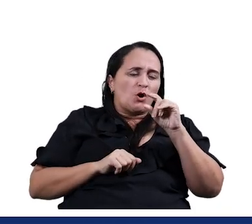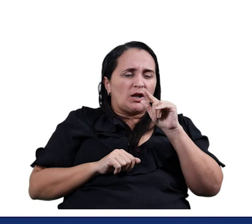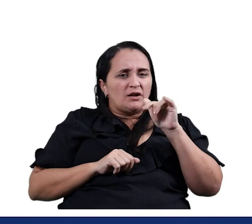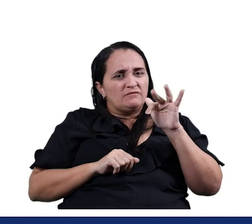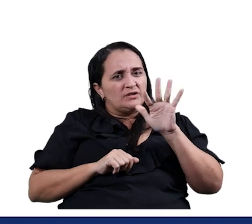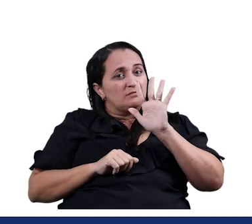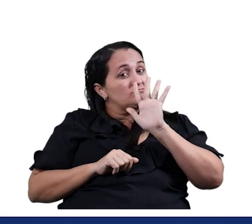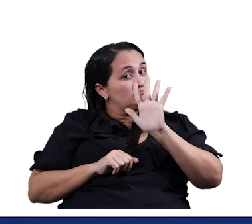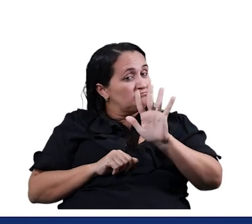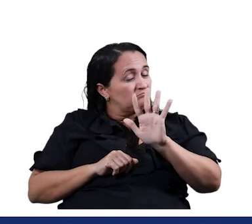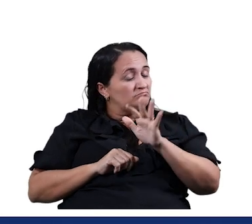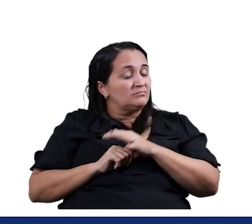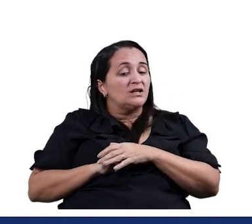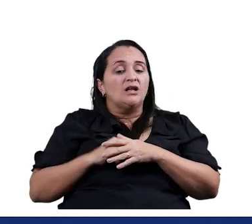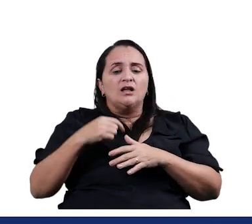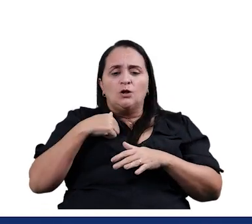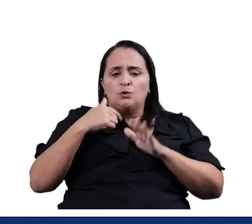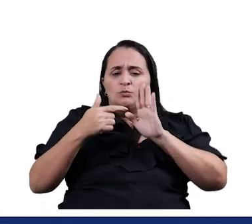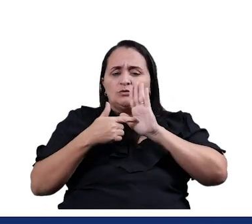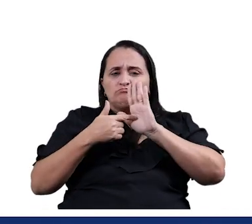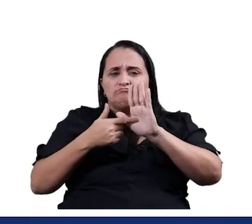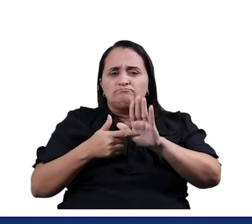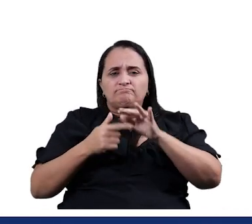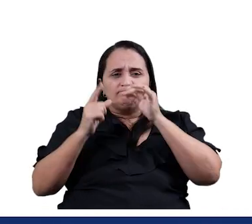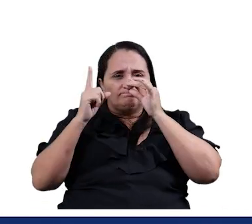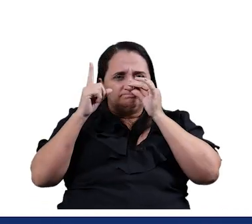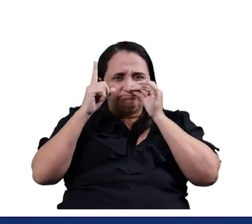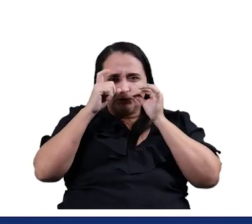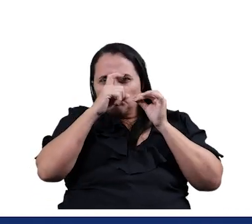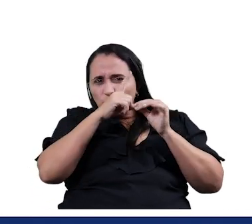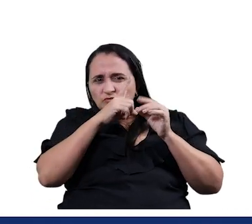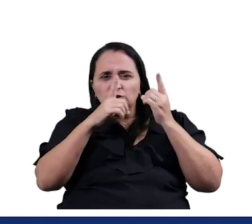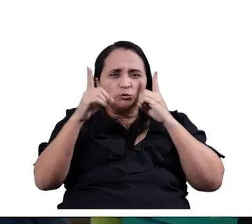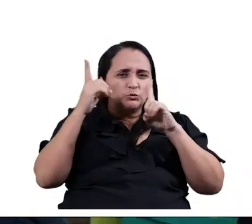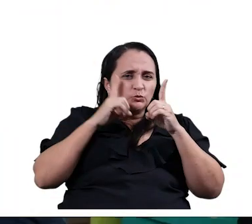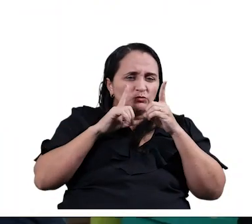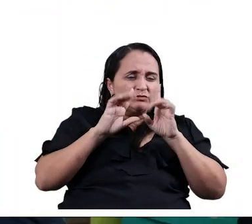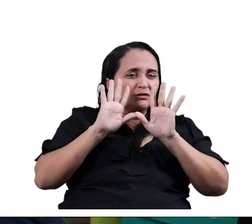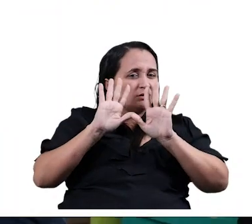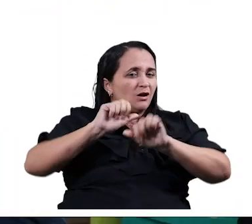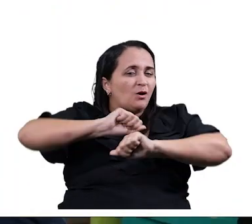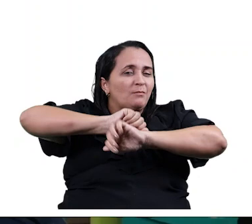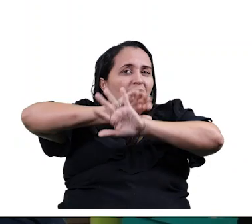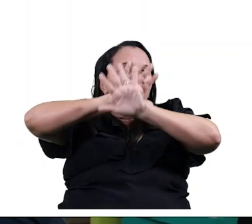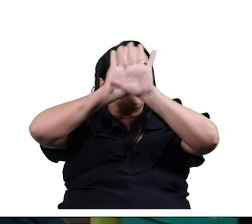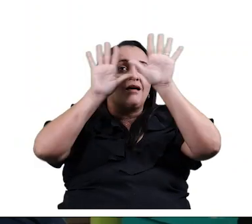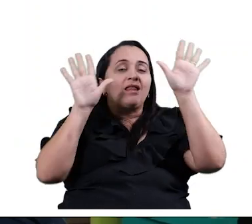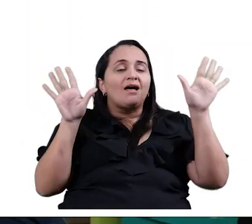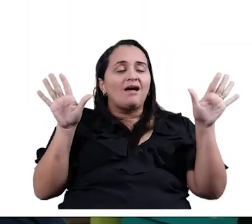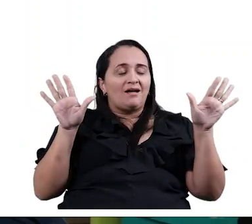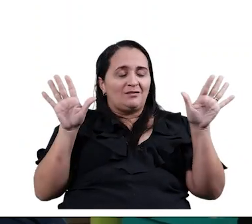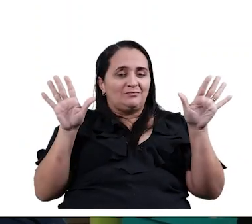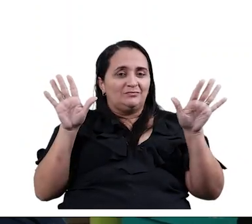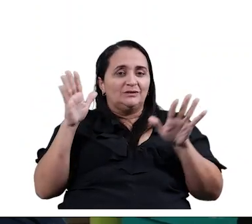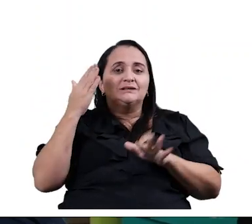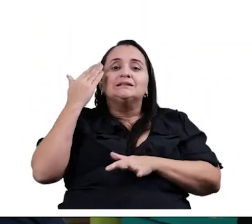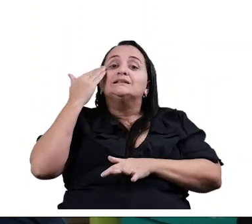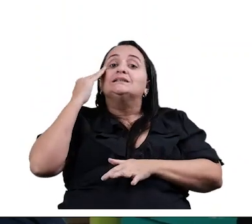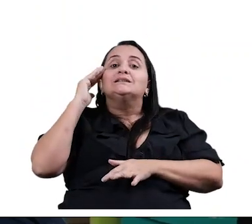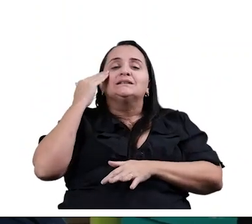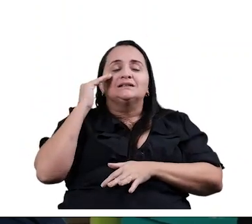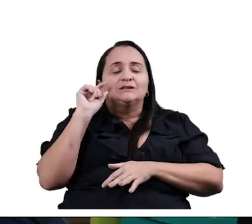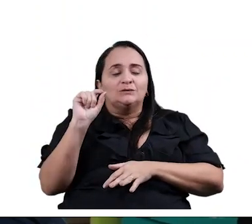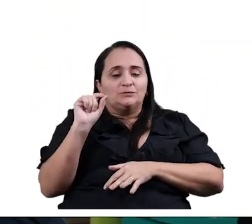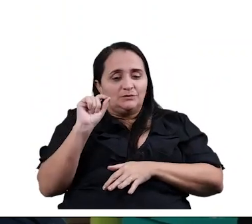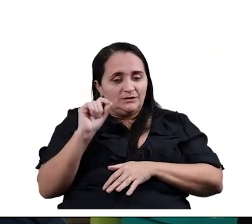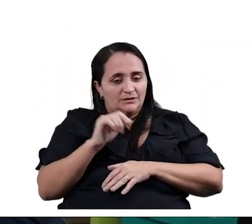você 2 exemplos para tirar qualquer sombra de dúvida entre o que é biografia e o